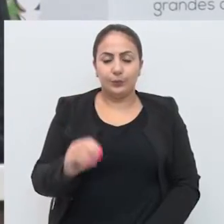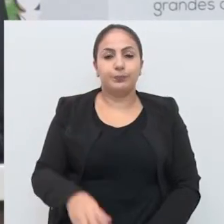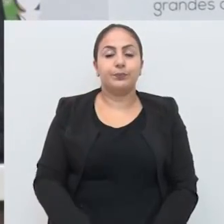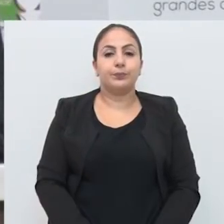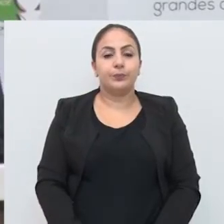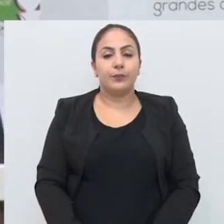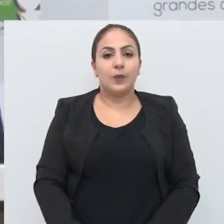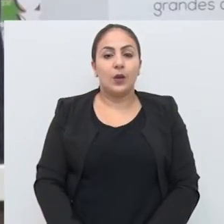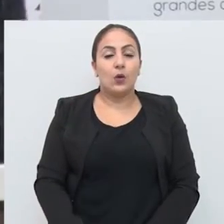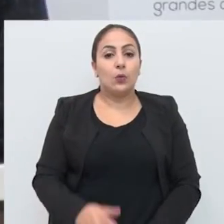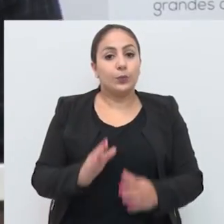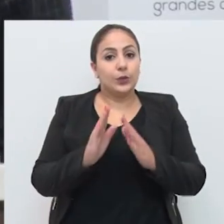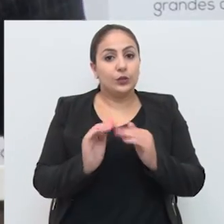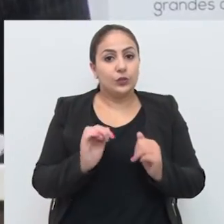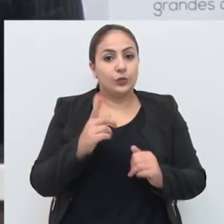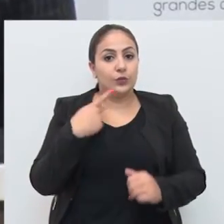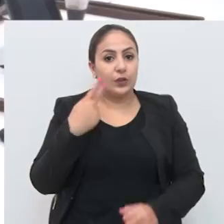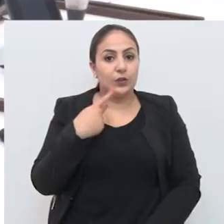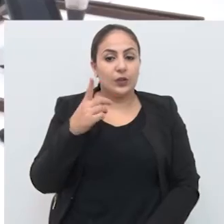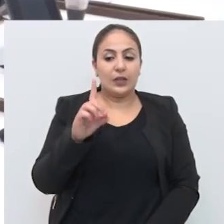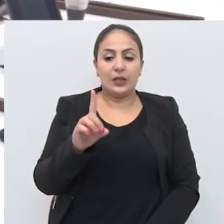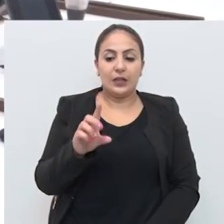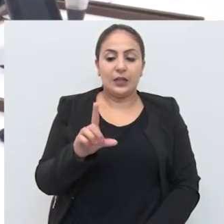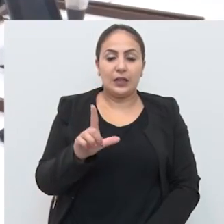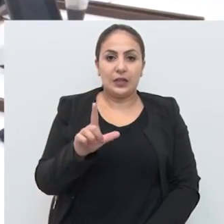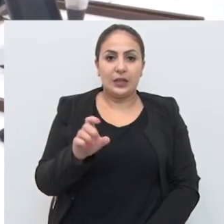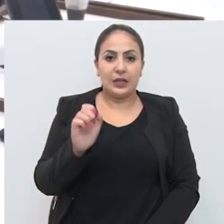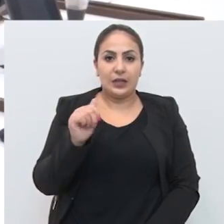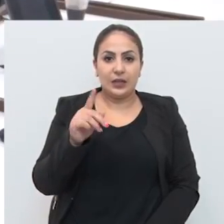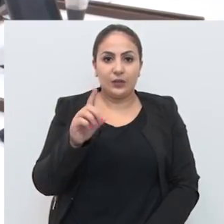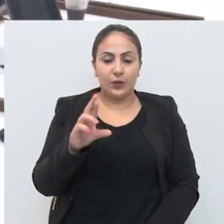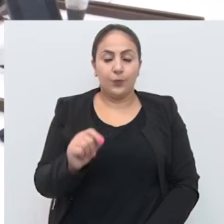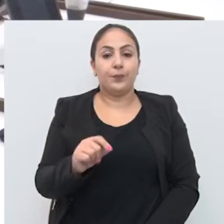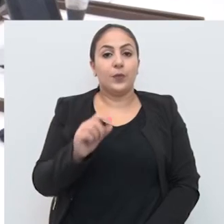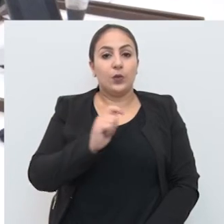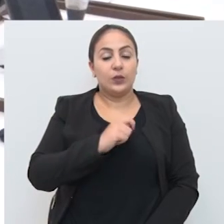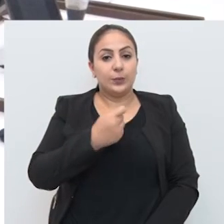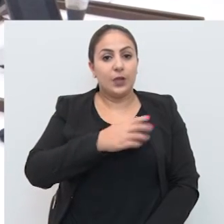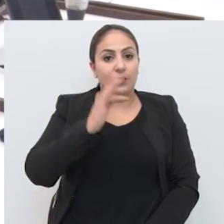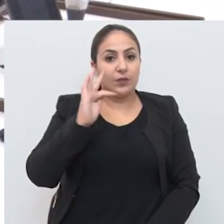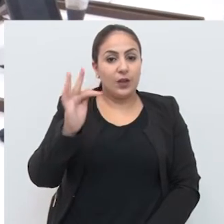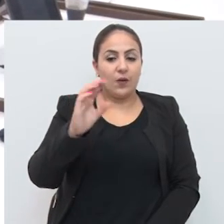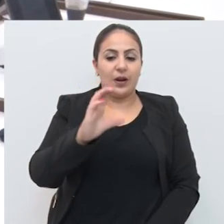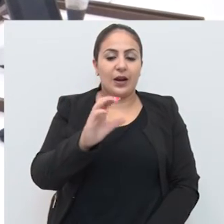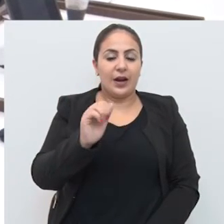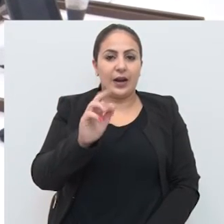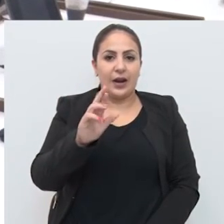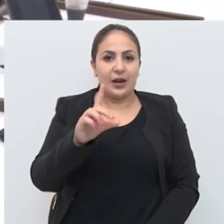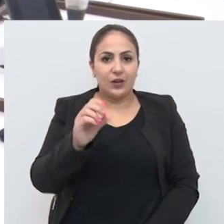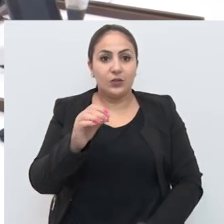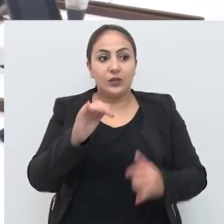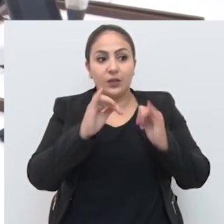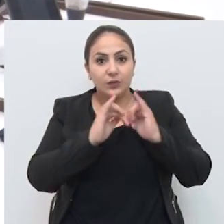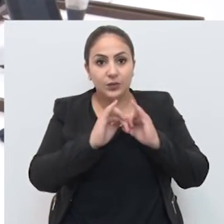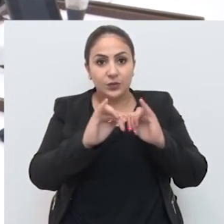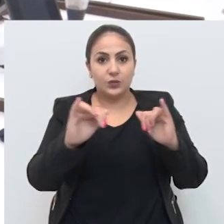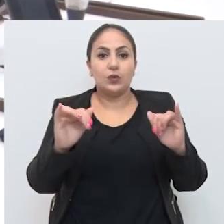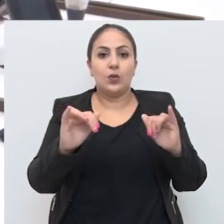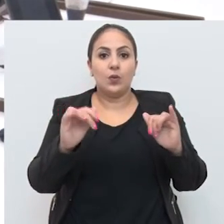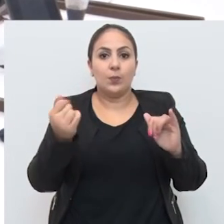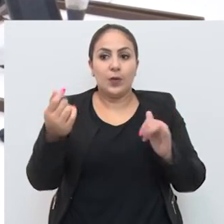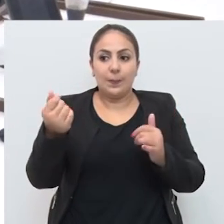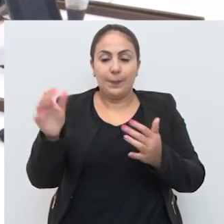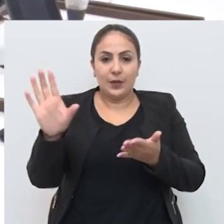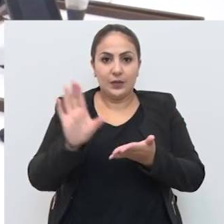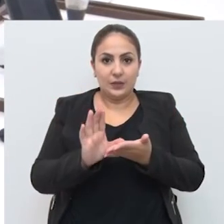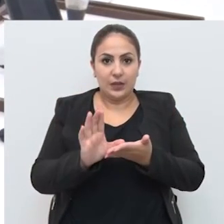um pedido do vereador Leandro Rosso, o deputado federal Carlos Gomes anunciou a destinação de uma emenda